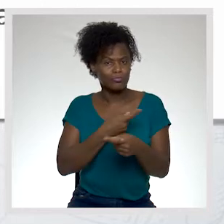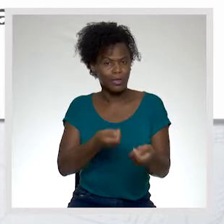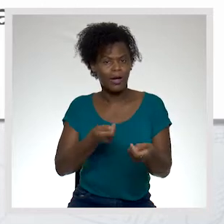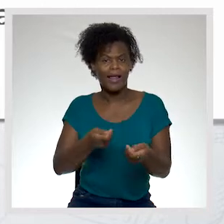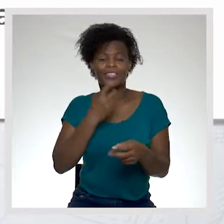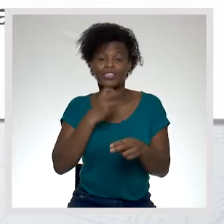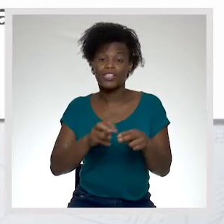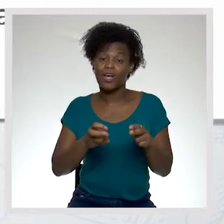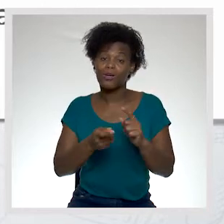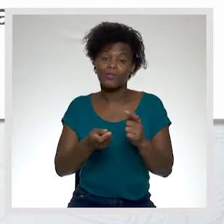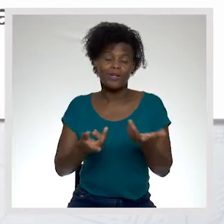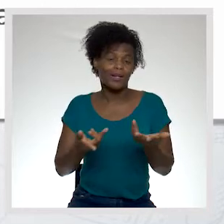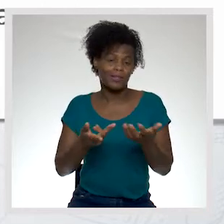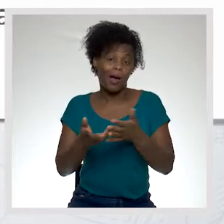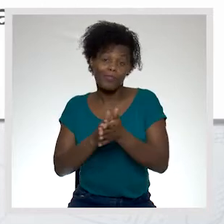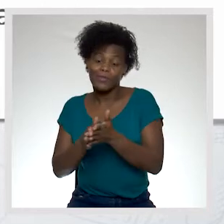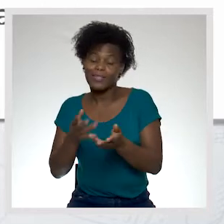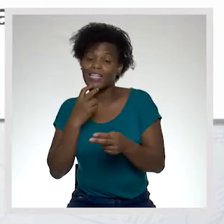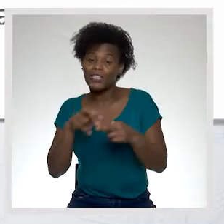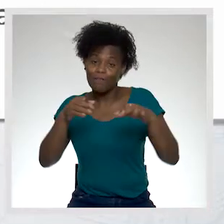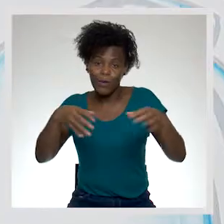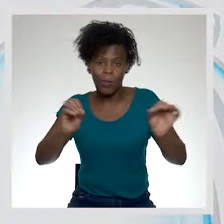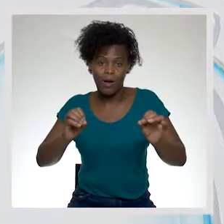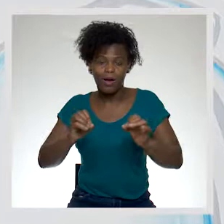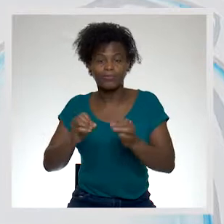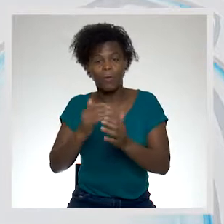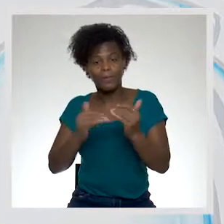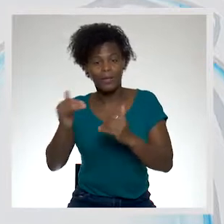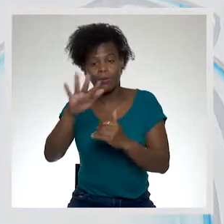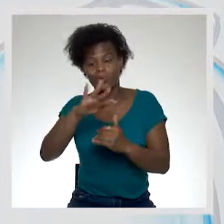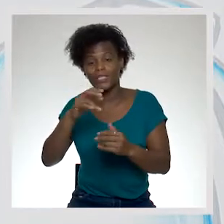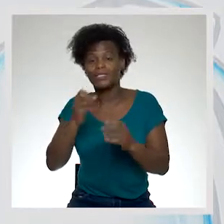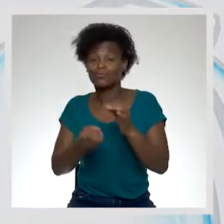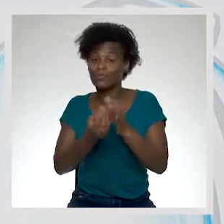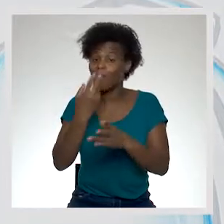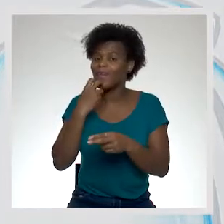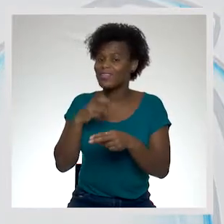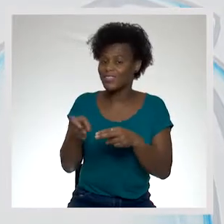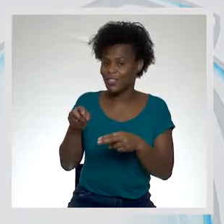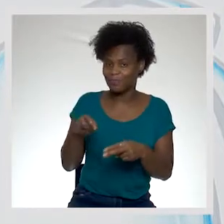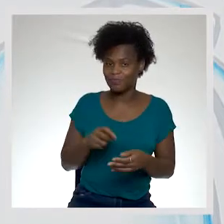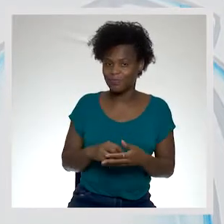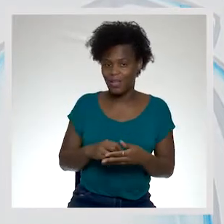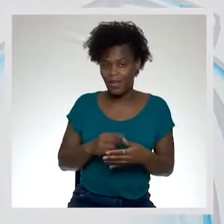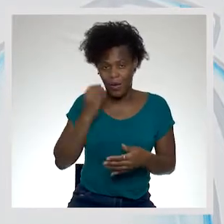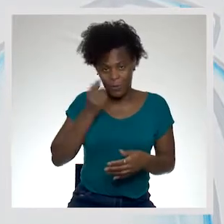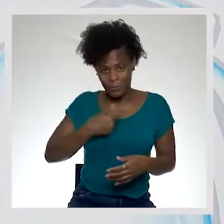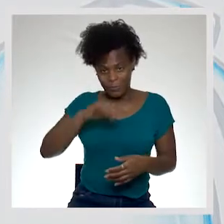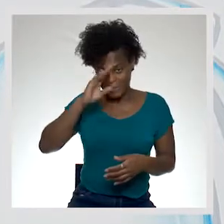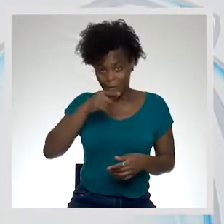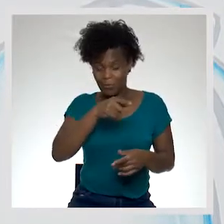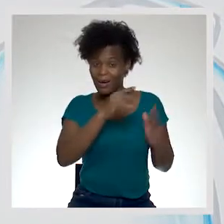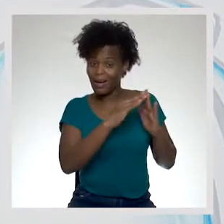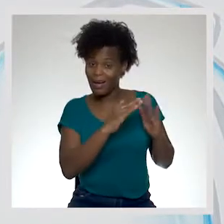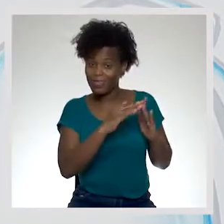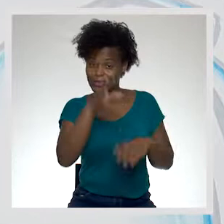o uso dessas fontes de energia. Bem, como sabemos, está lá em casa,